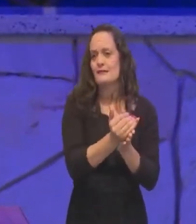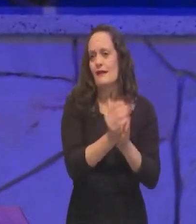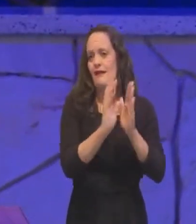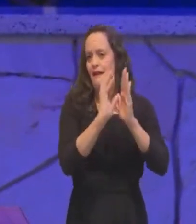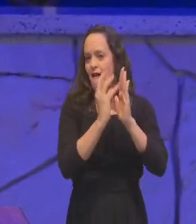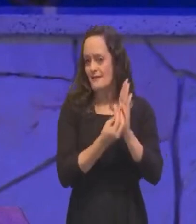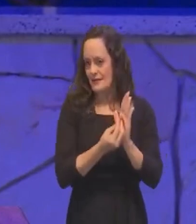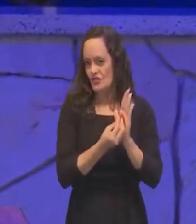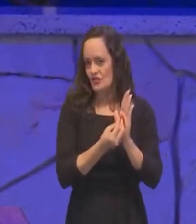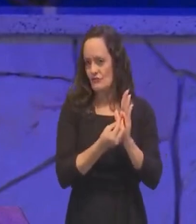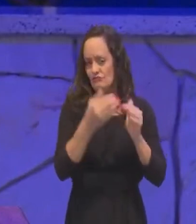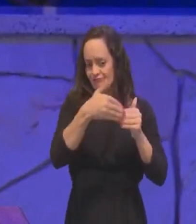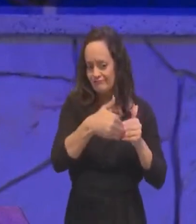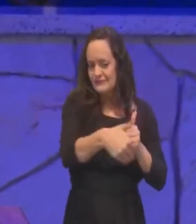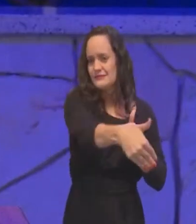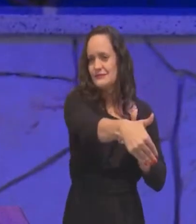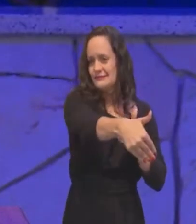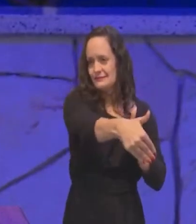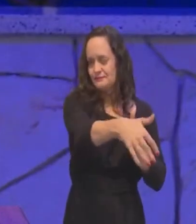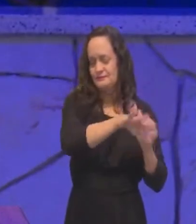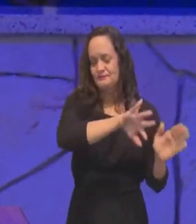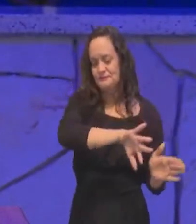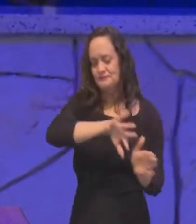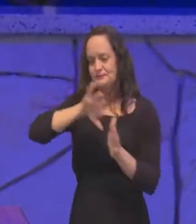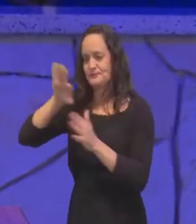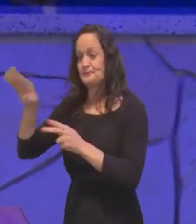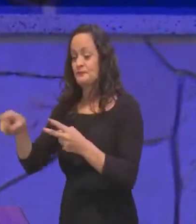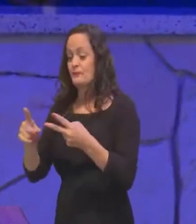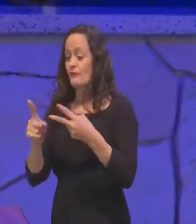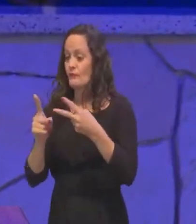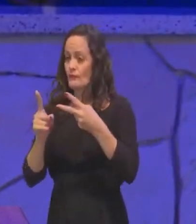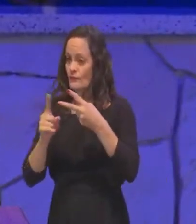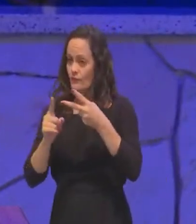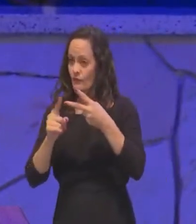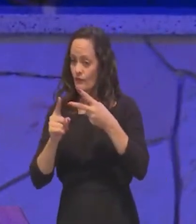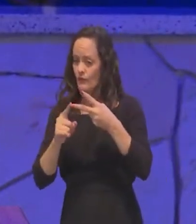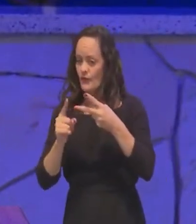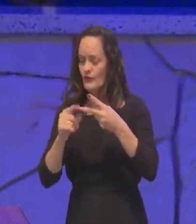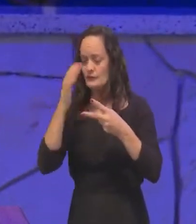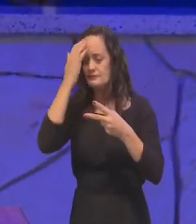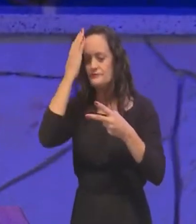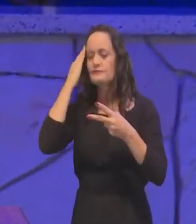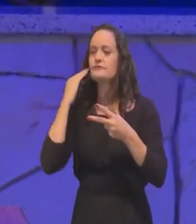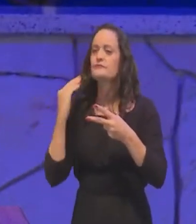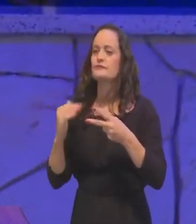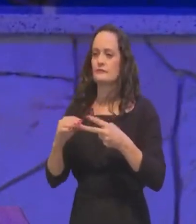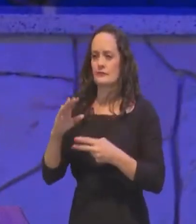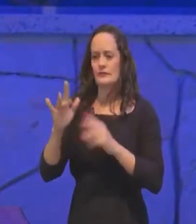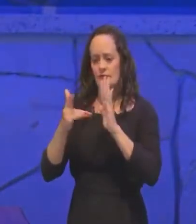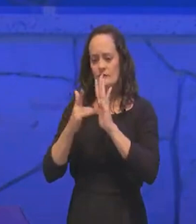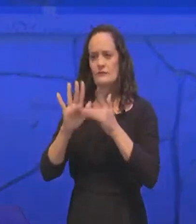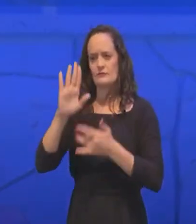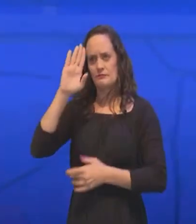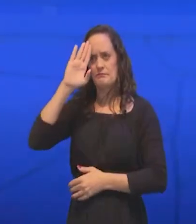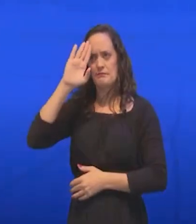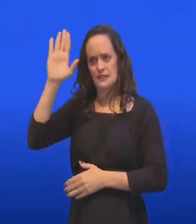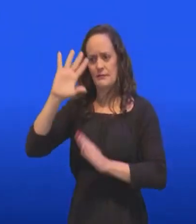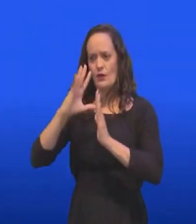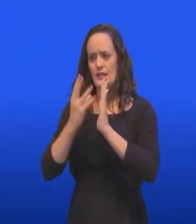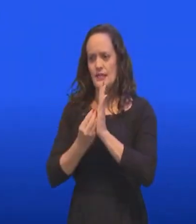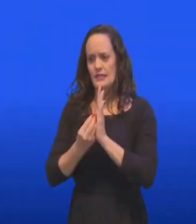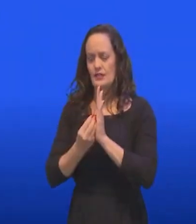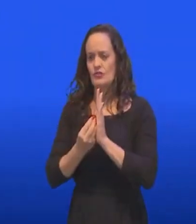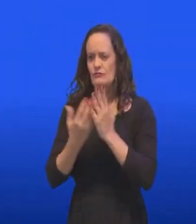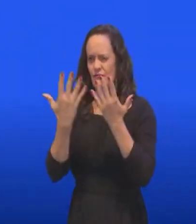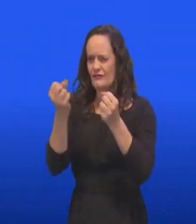prosseguir. Segunda coisa que eu quero destacar aqui, é que Cristo é a cabeça da igreja. Abra sua Bíblia em Efésios